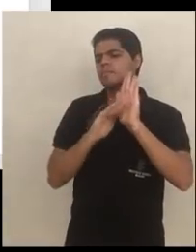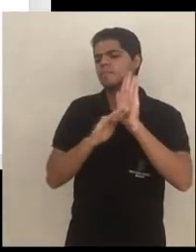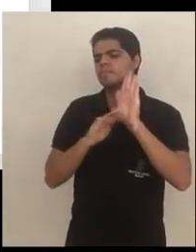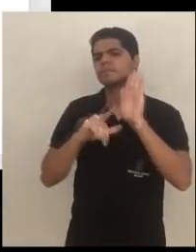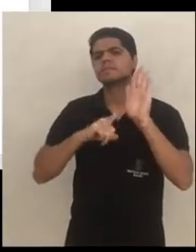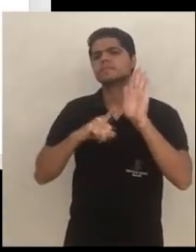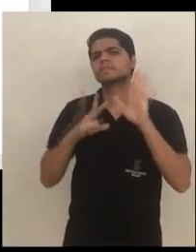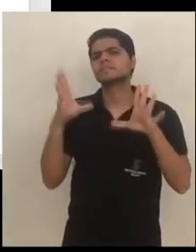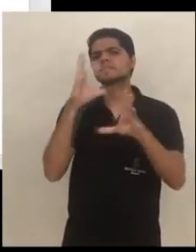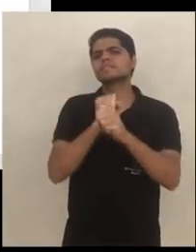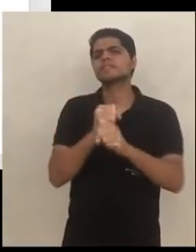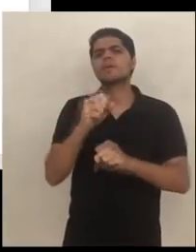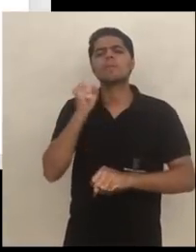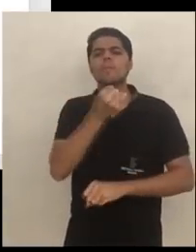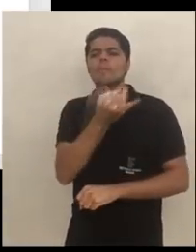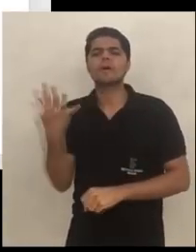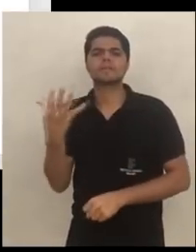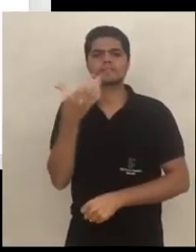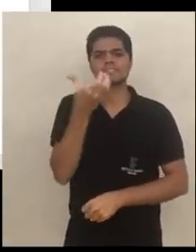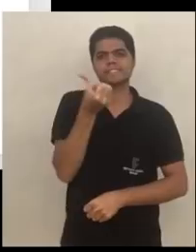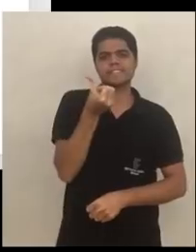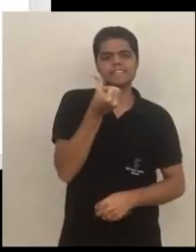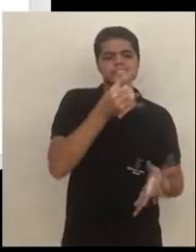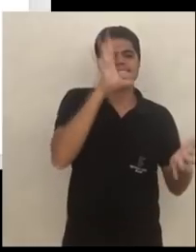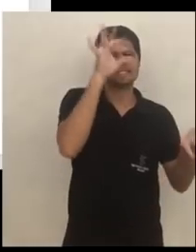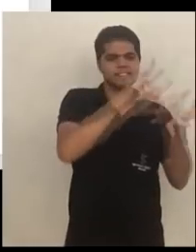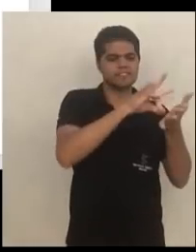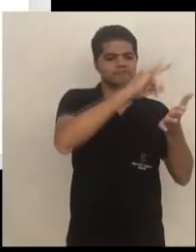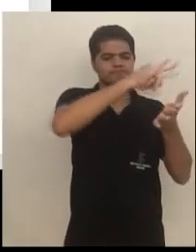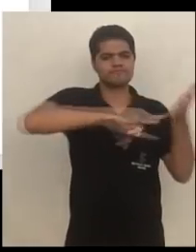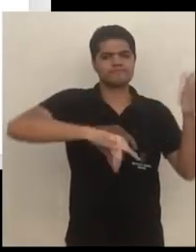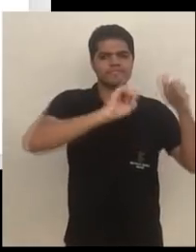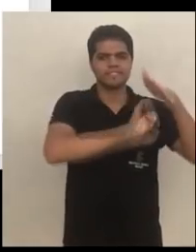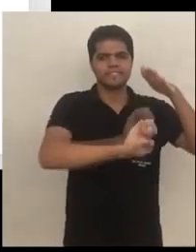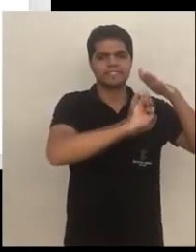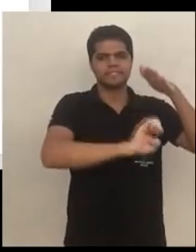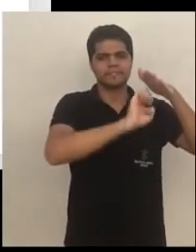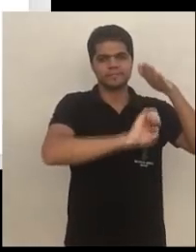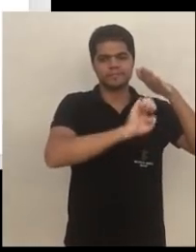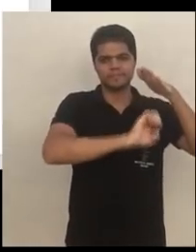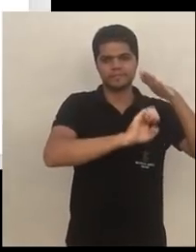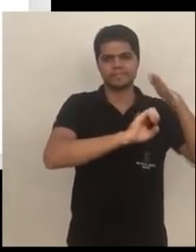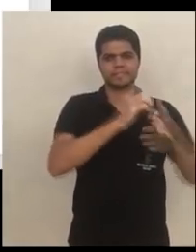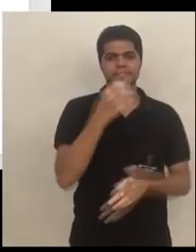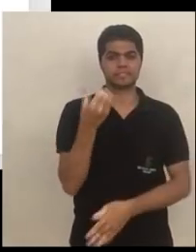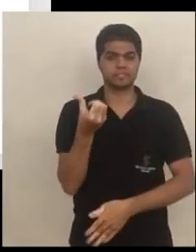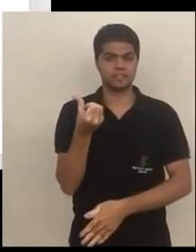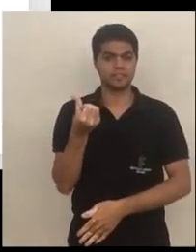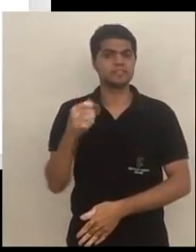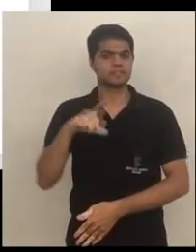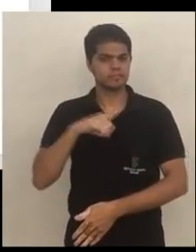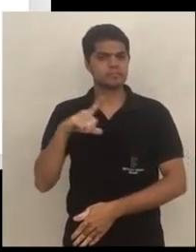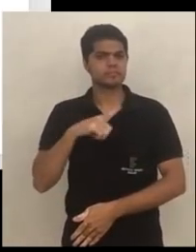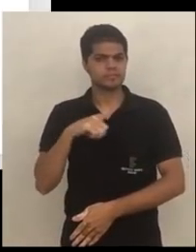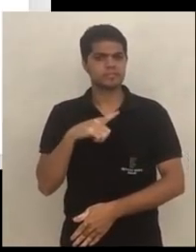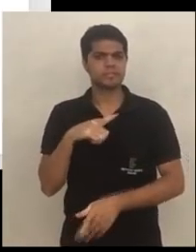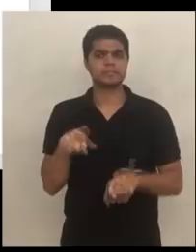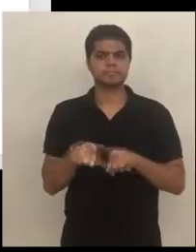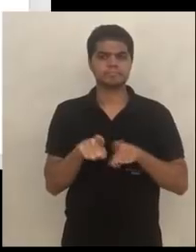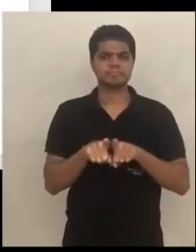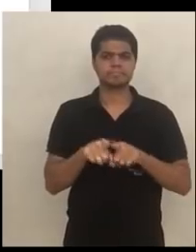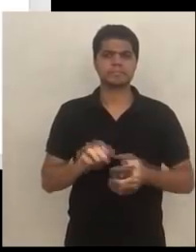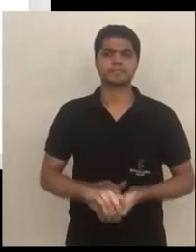6 certificadoras que até 30 de junho de 2020 tinham esses produtores certificados. Então, a gente tem